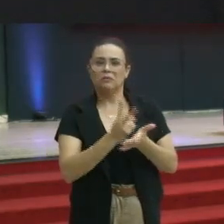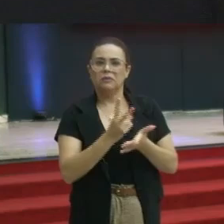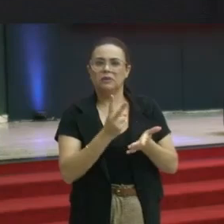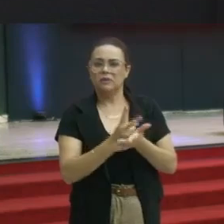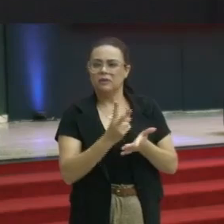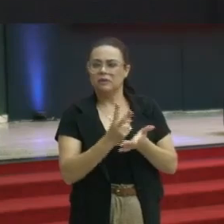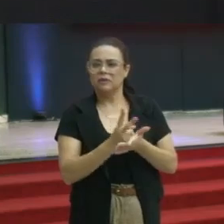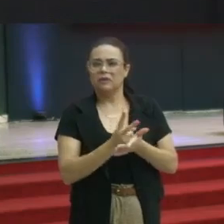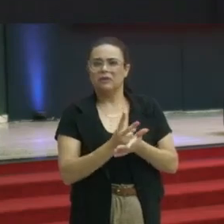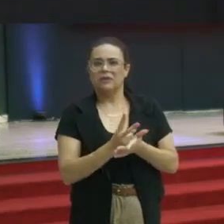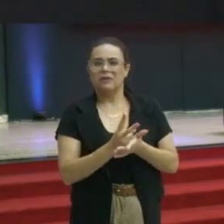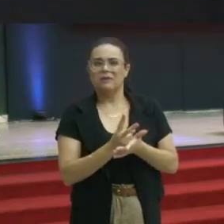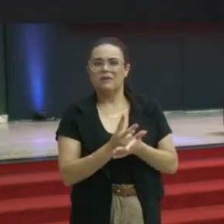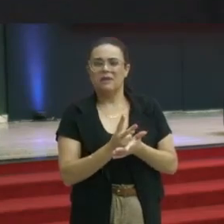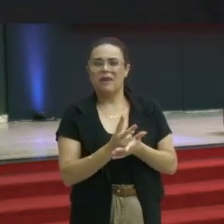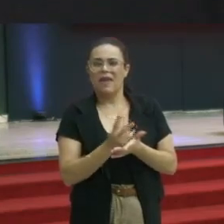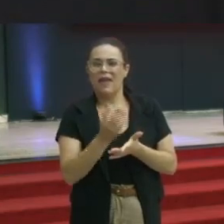regime.